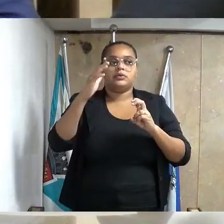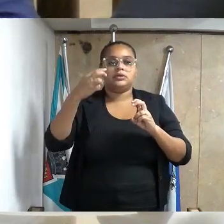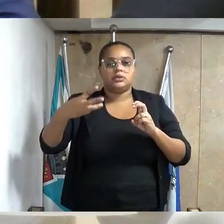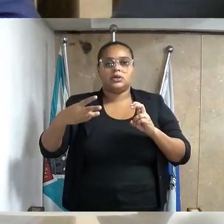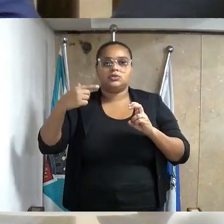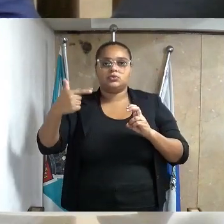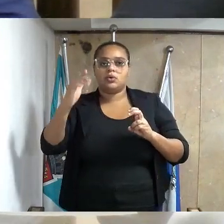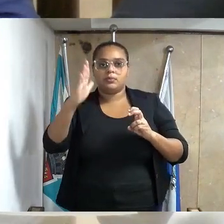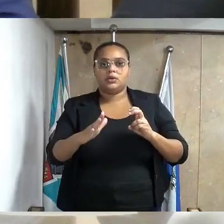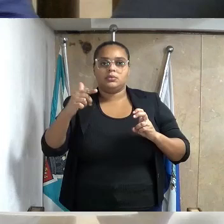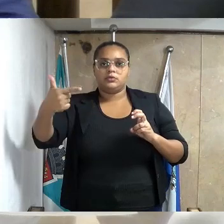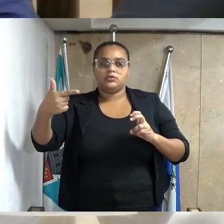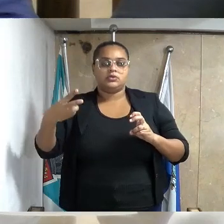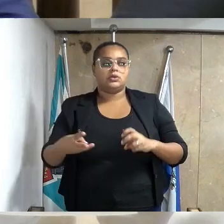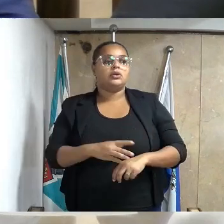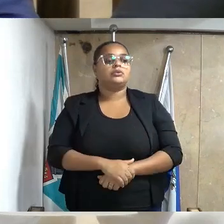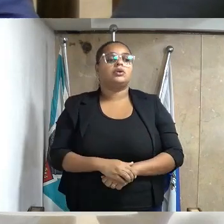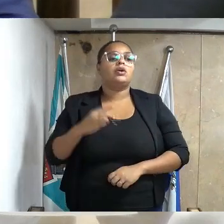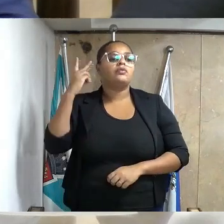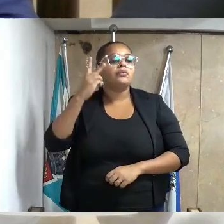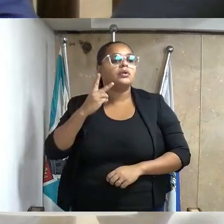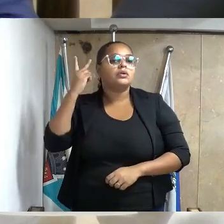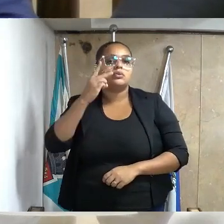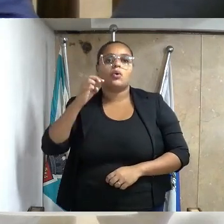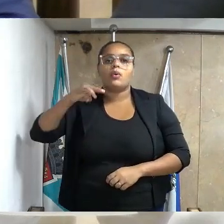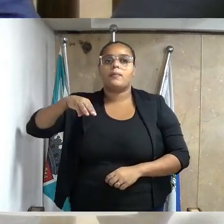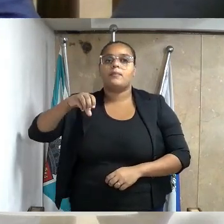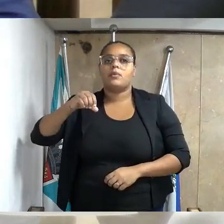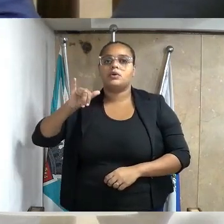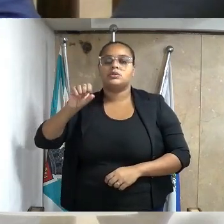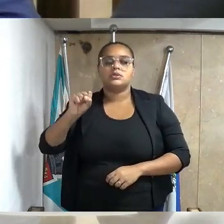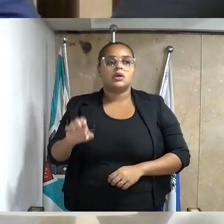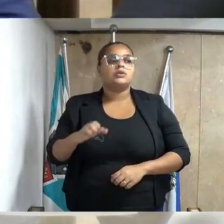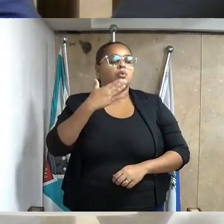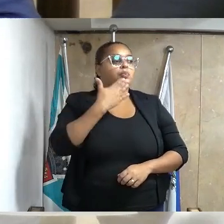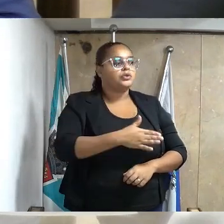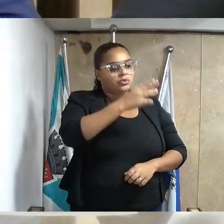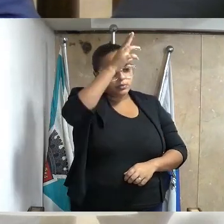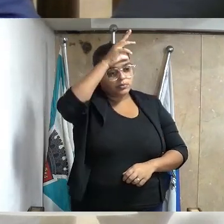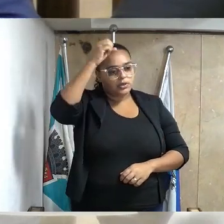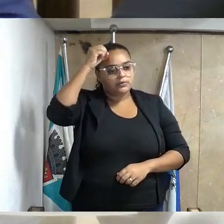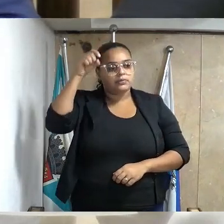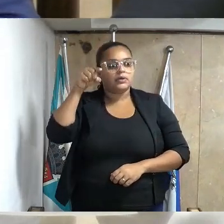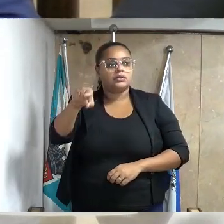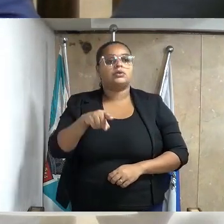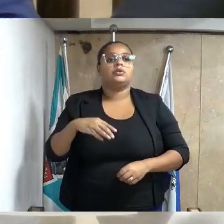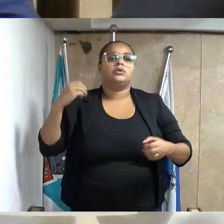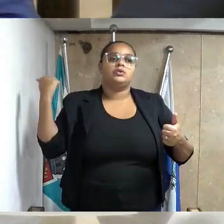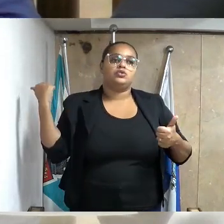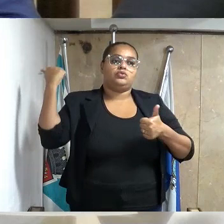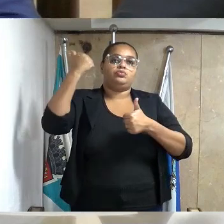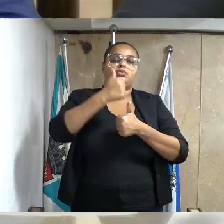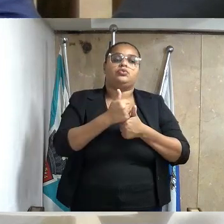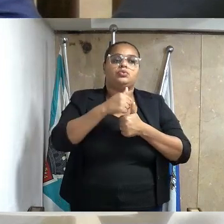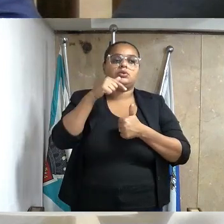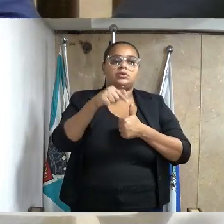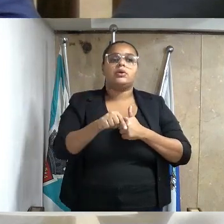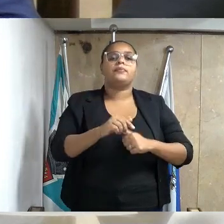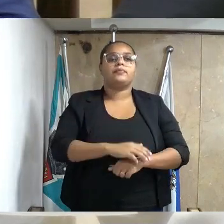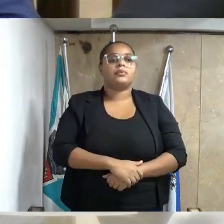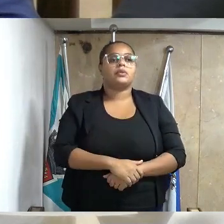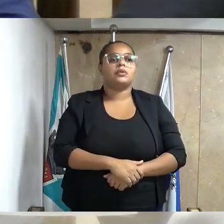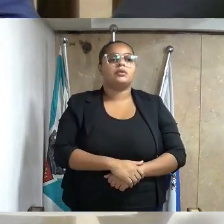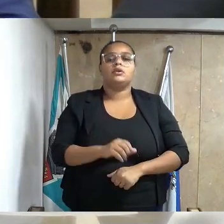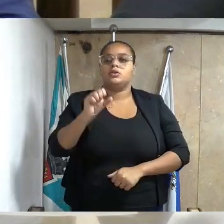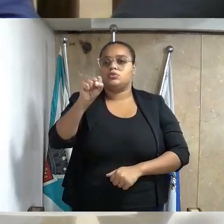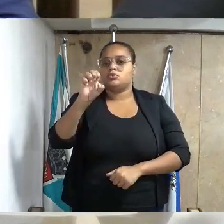5932/23, do excelentíssimo senhor vereador Moisés Luiz Gomes, solicitando ao excelentíssimo senhor prefeito substituição das atuais lâmpadas a